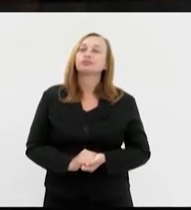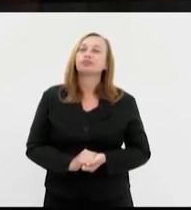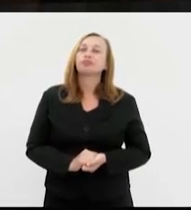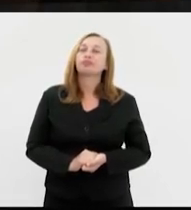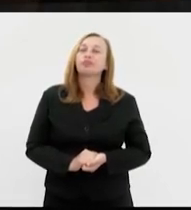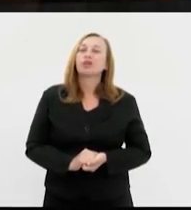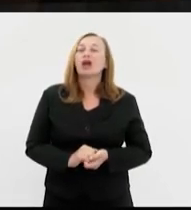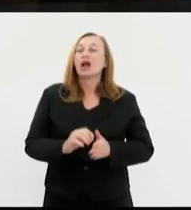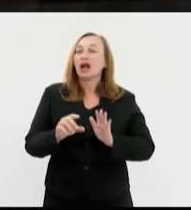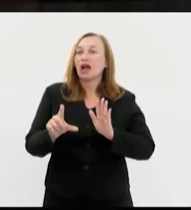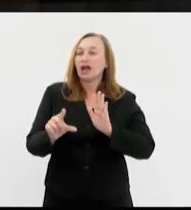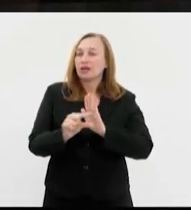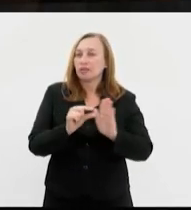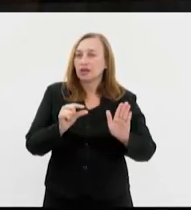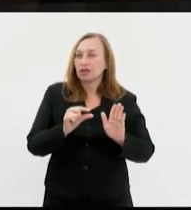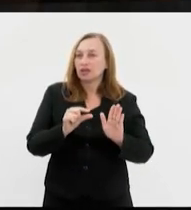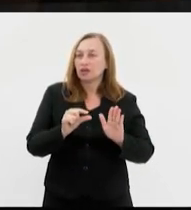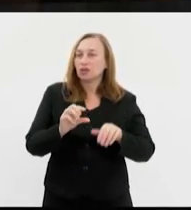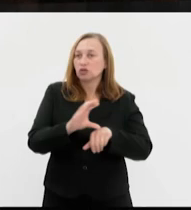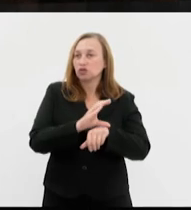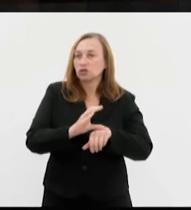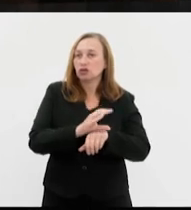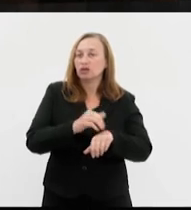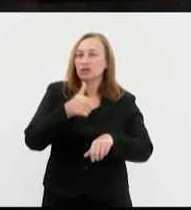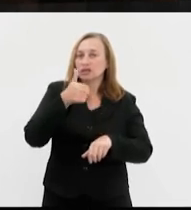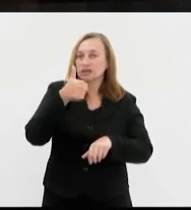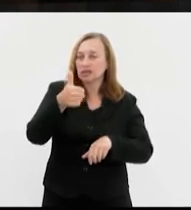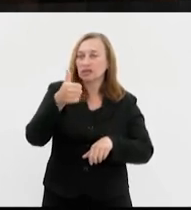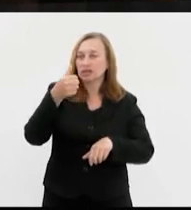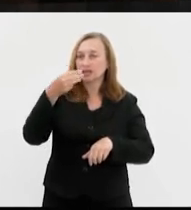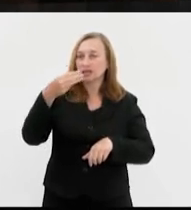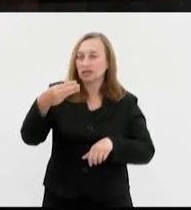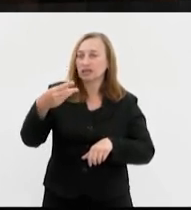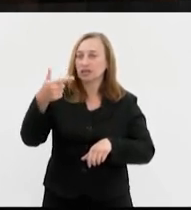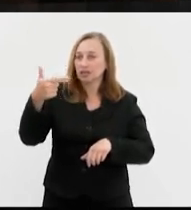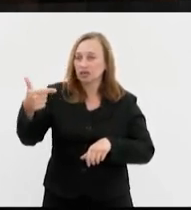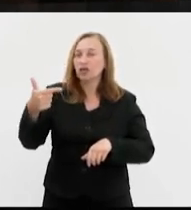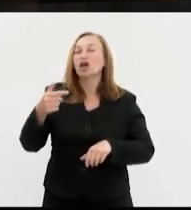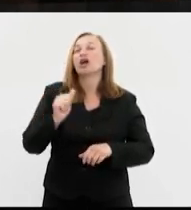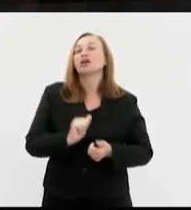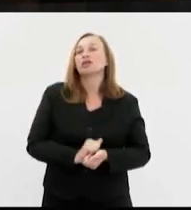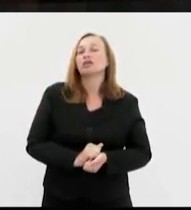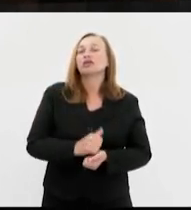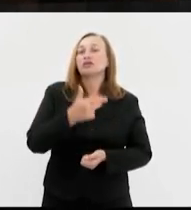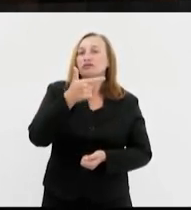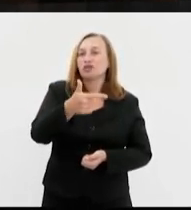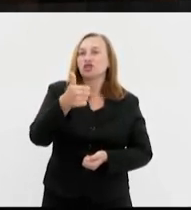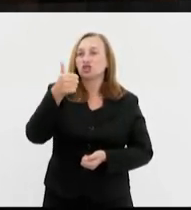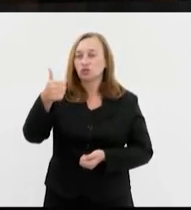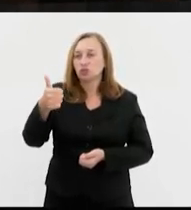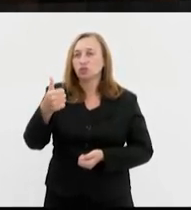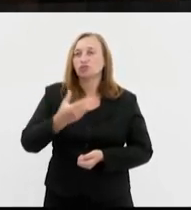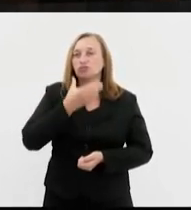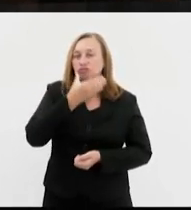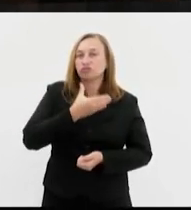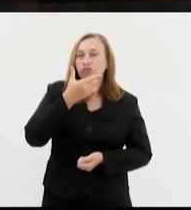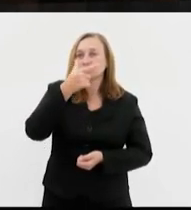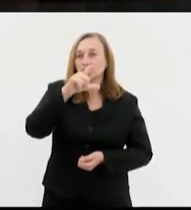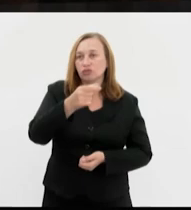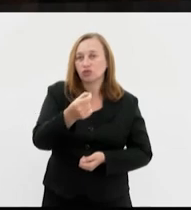constitucional 132, 21 de dezembro de 2023, que